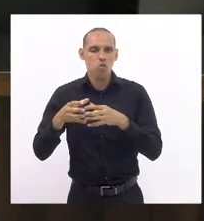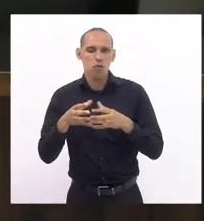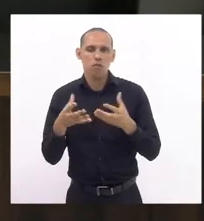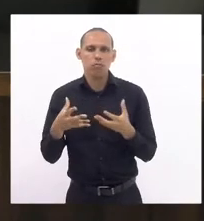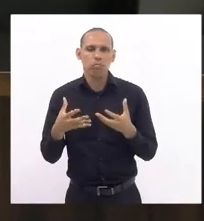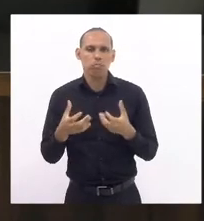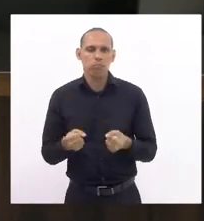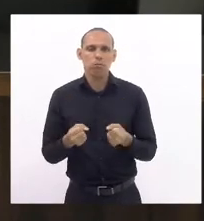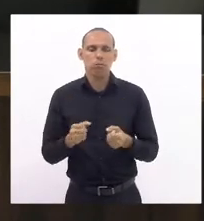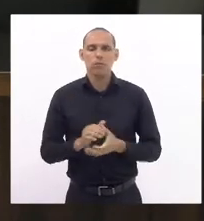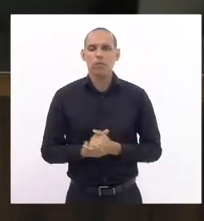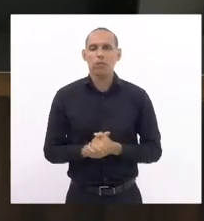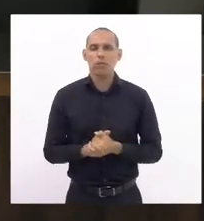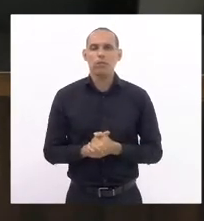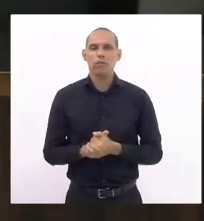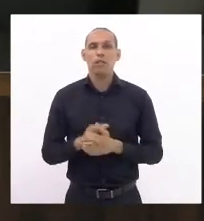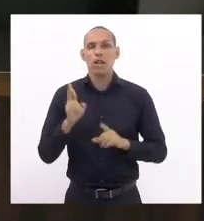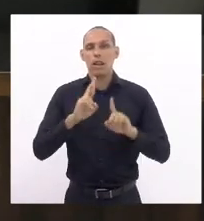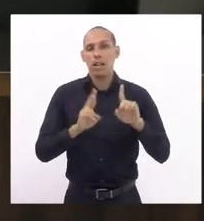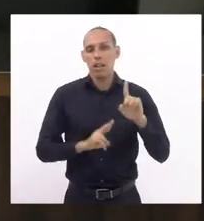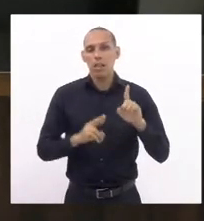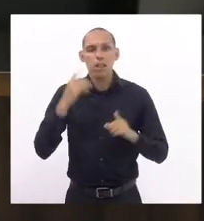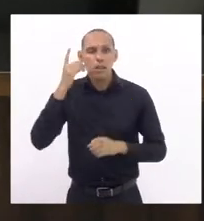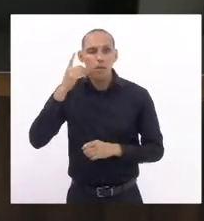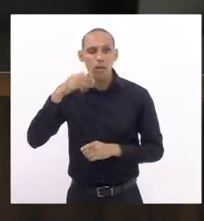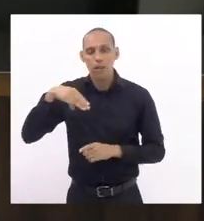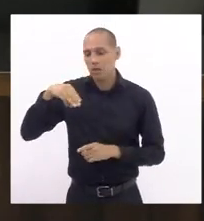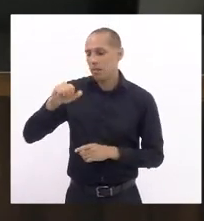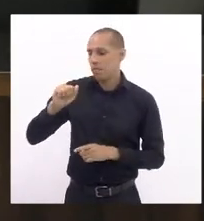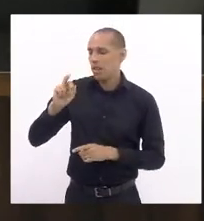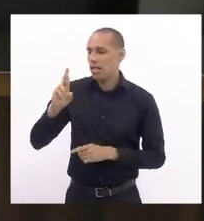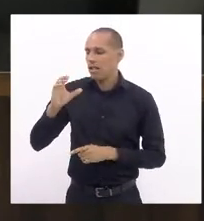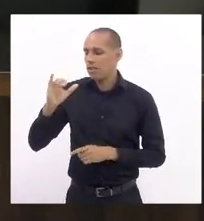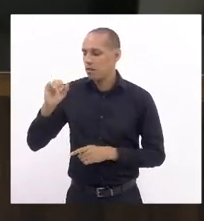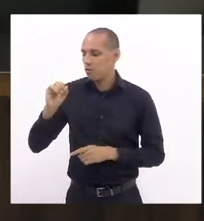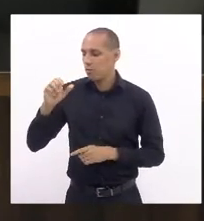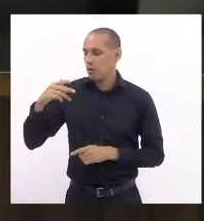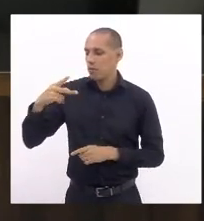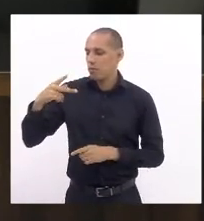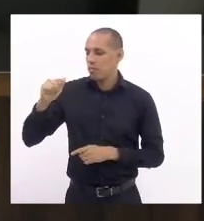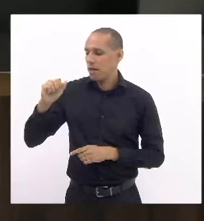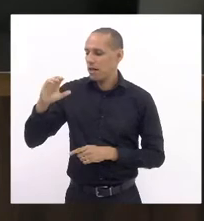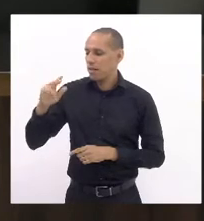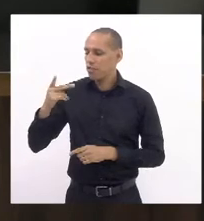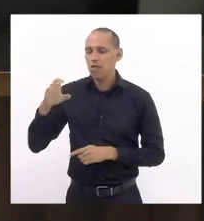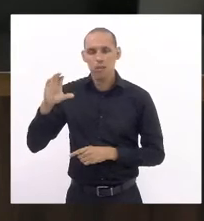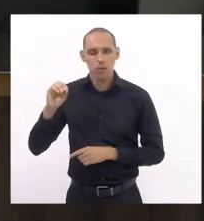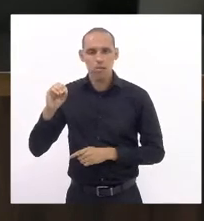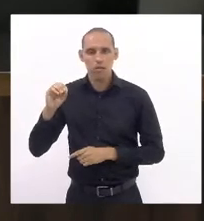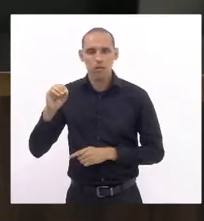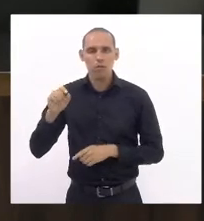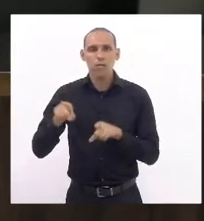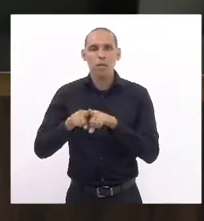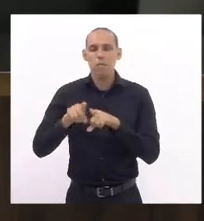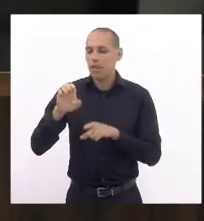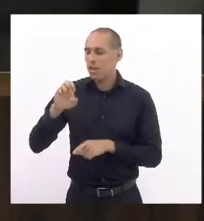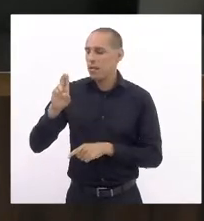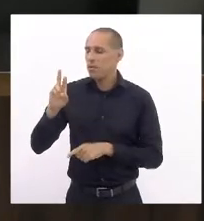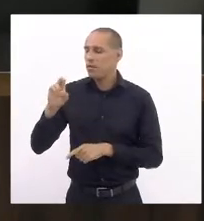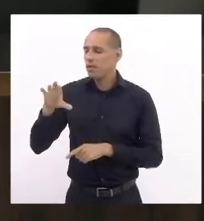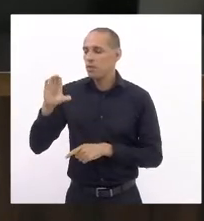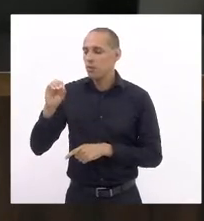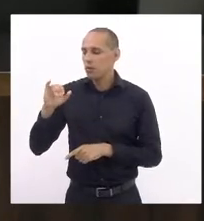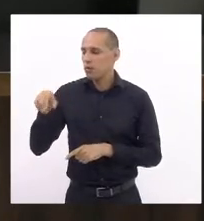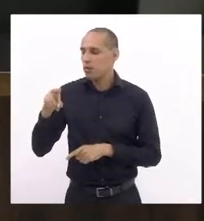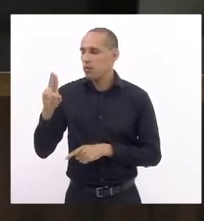desenvolvimento regional favorável. Relatores, deputado Márcio Pacheco e Eurico Júnior. Pendente de pareceres das comissões de Constituição e Justiça, de